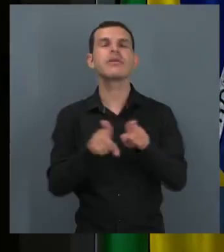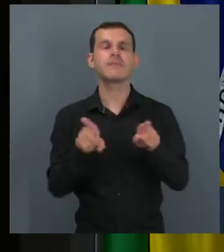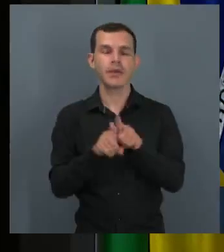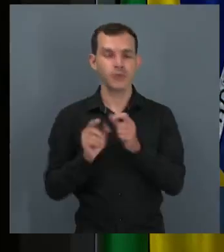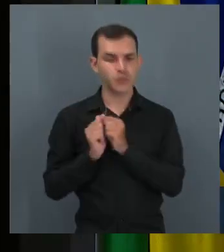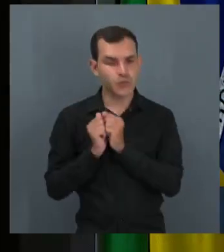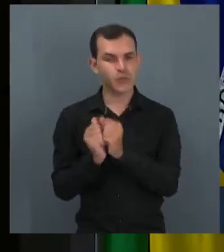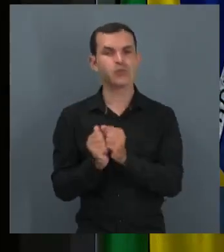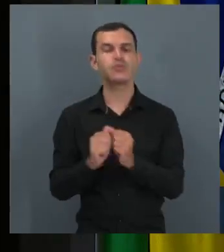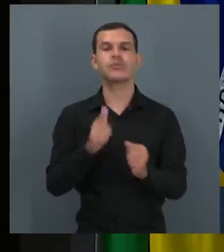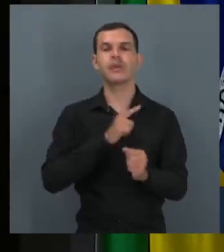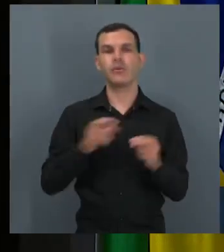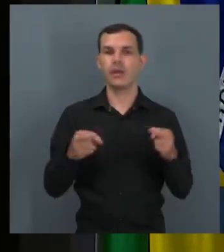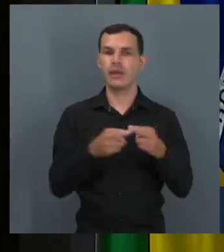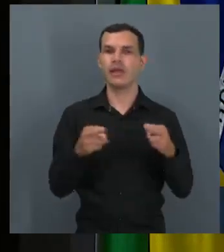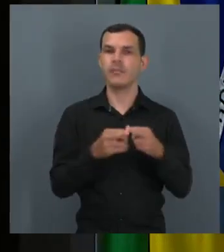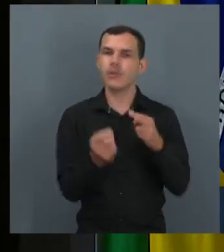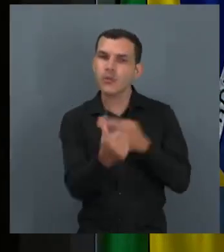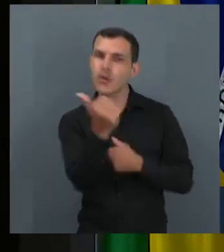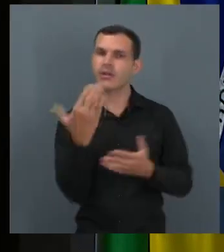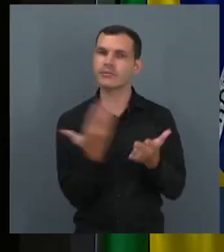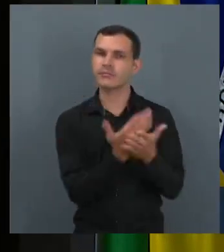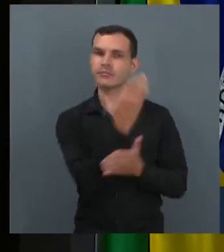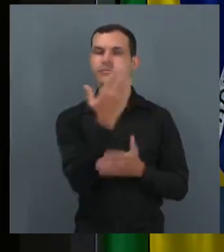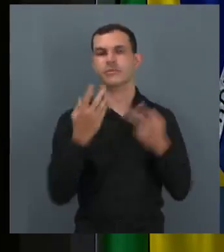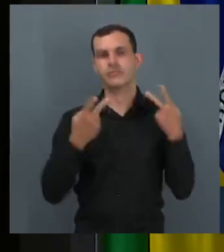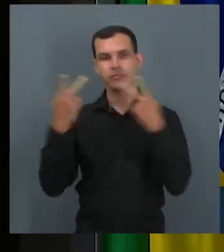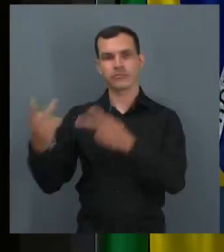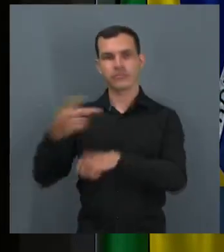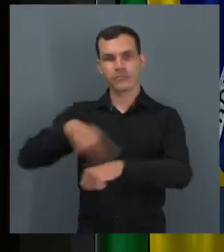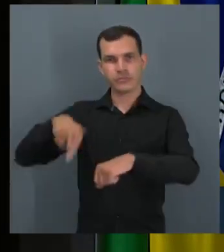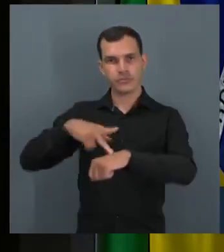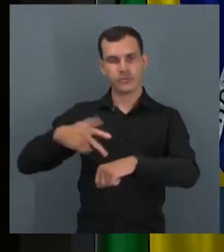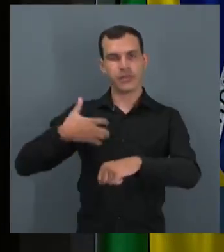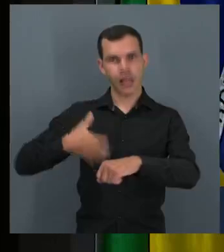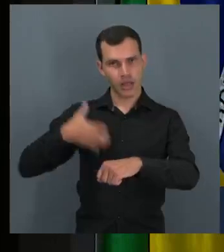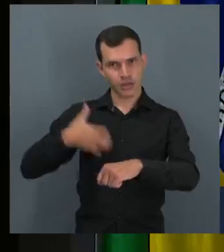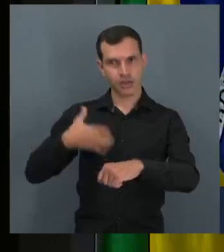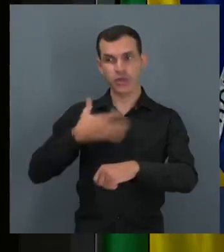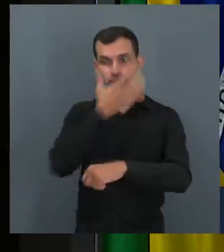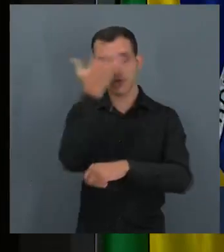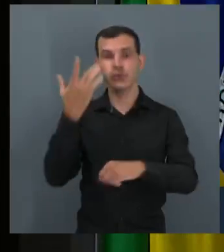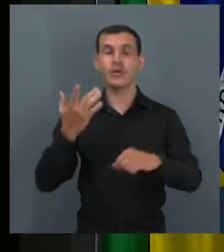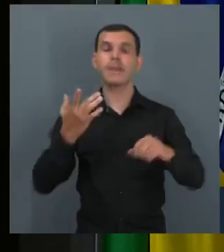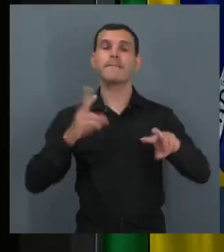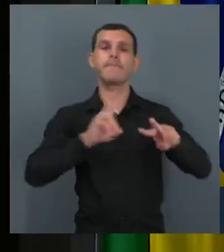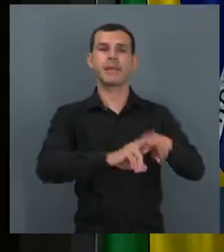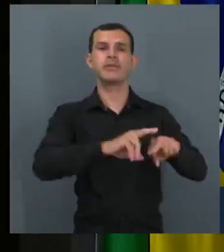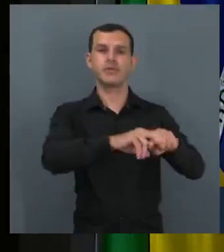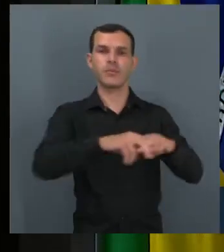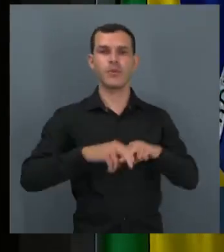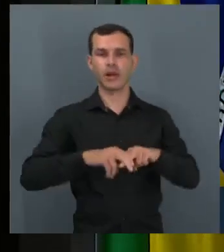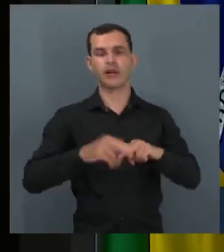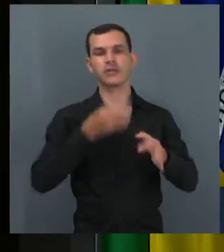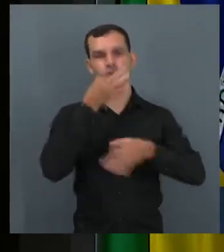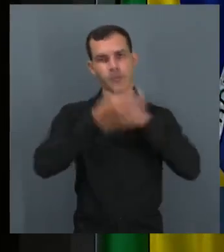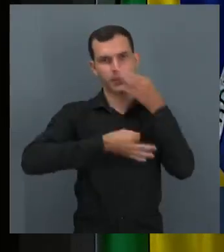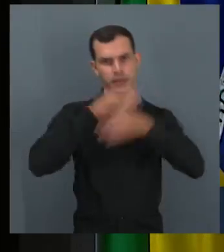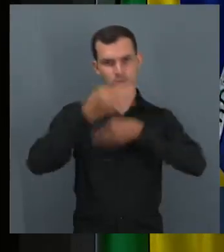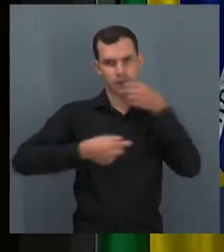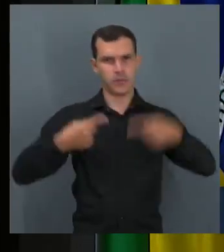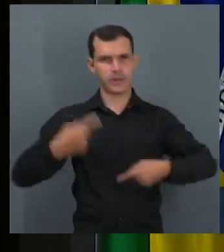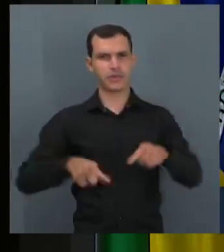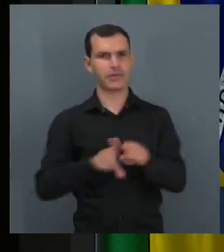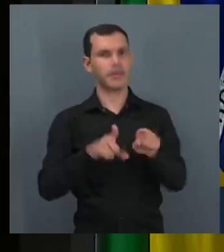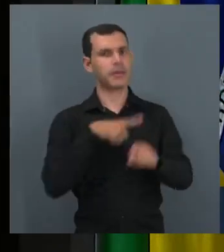sendo aprovado um requerimento para a visita na Argentina aos presos políticos, e outros senadores que eu conversei que se